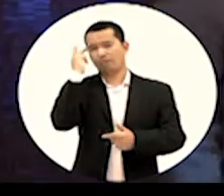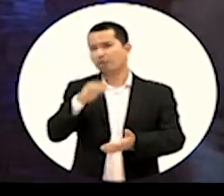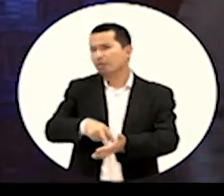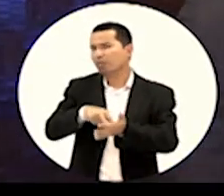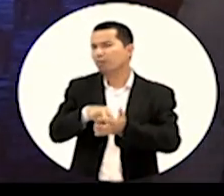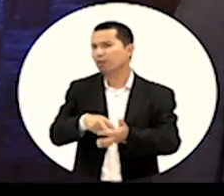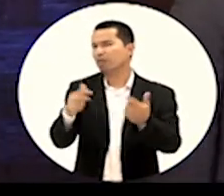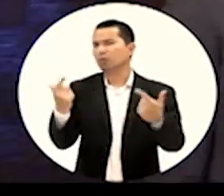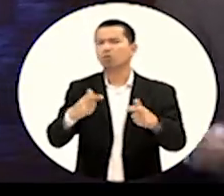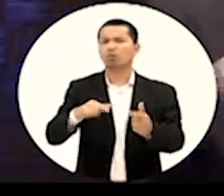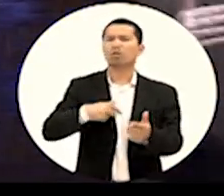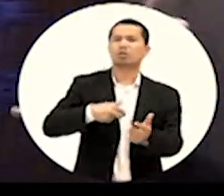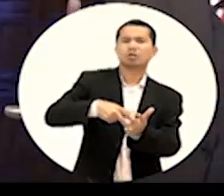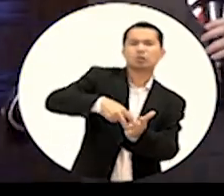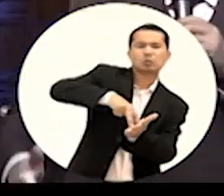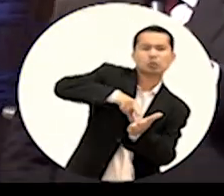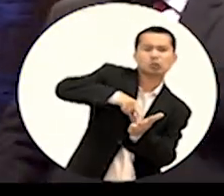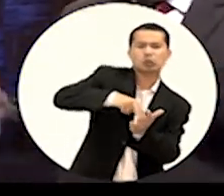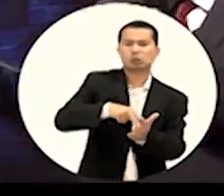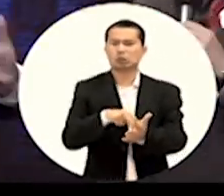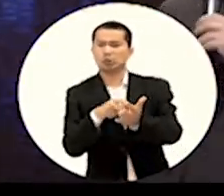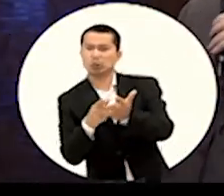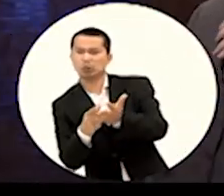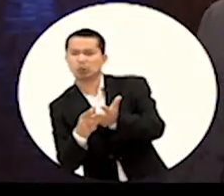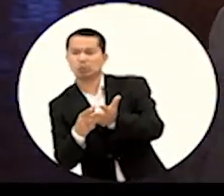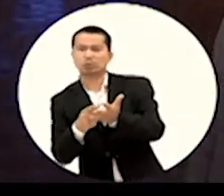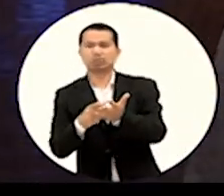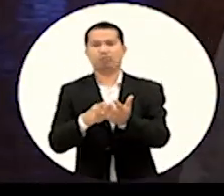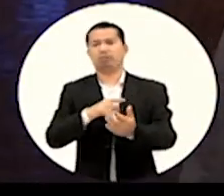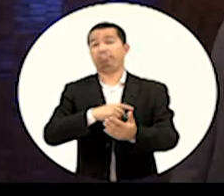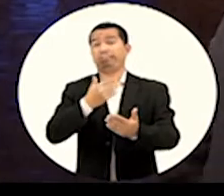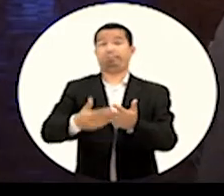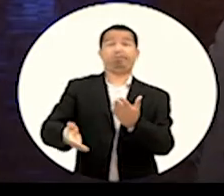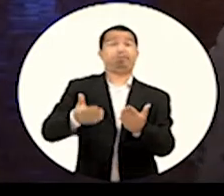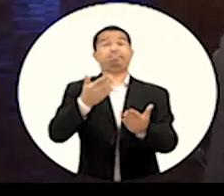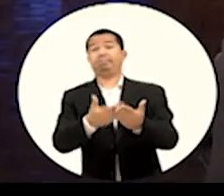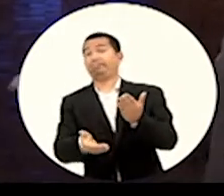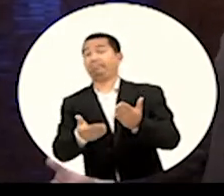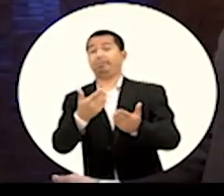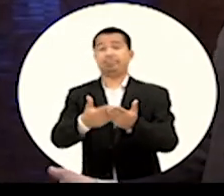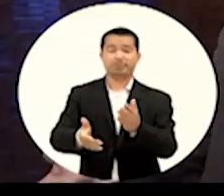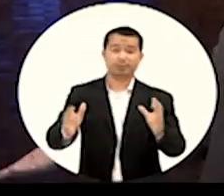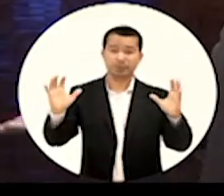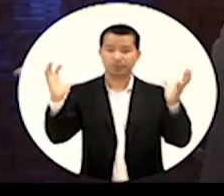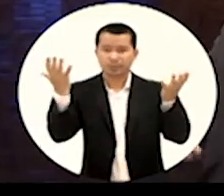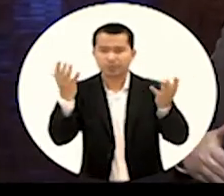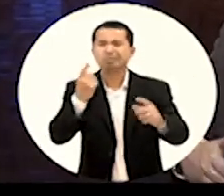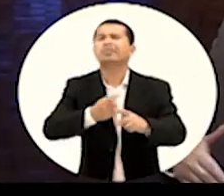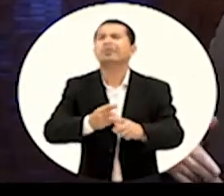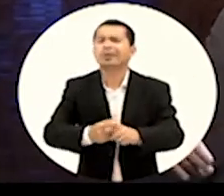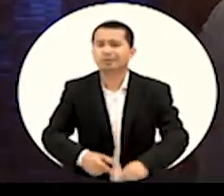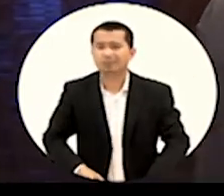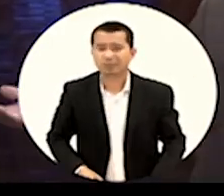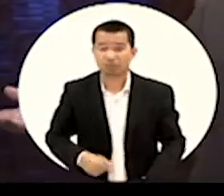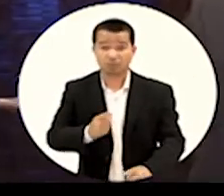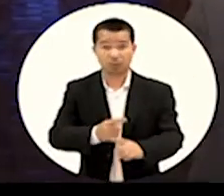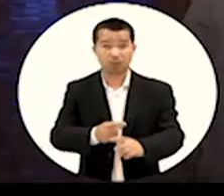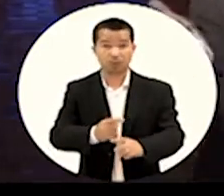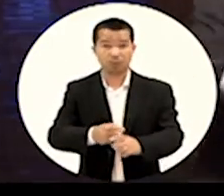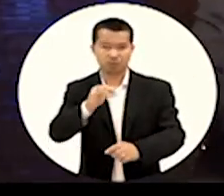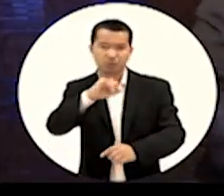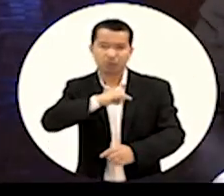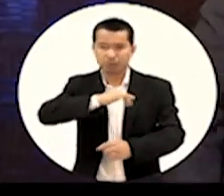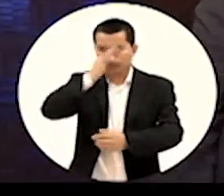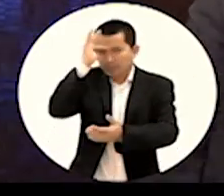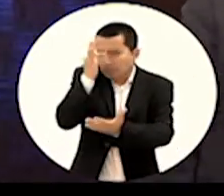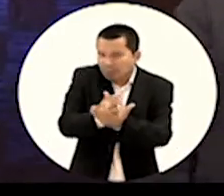igrejas até. Estão capengando na vida espiritual. Estão de tombo para cá, tombo para lá, derrota para